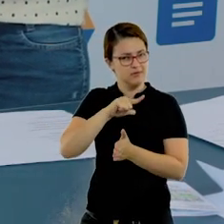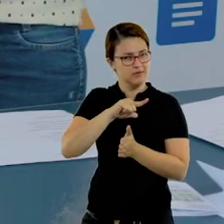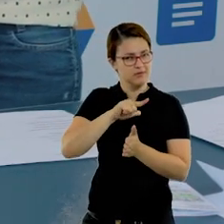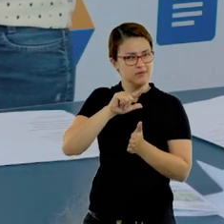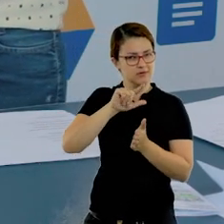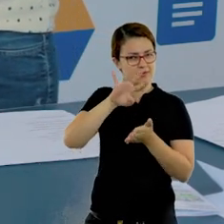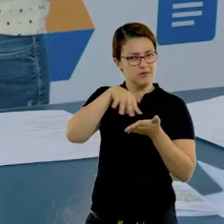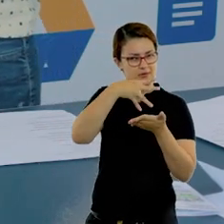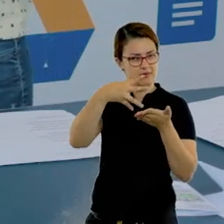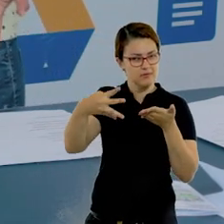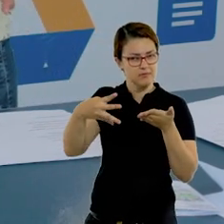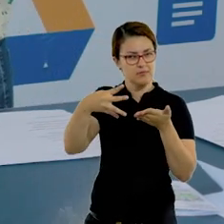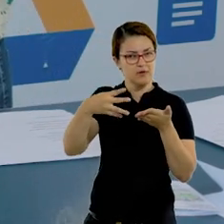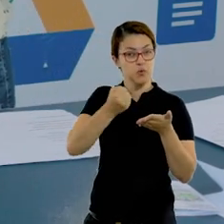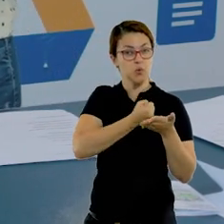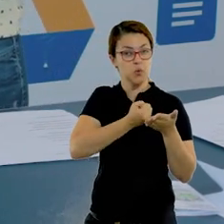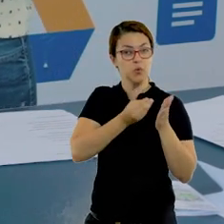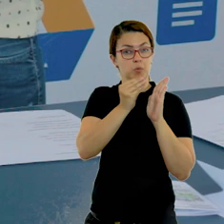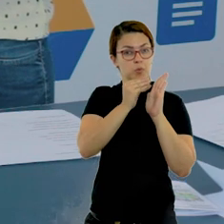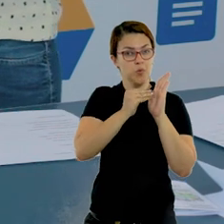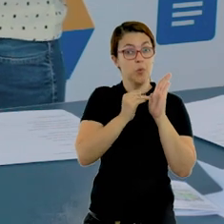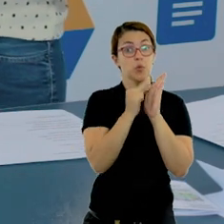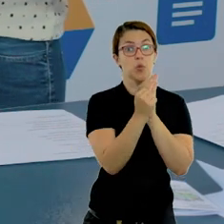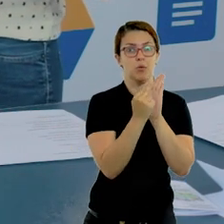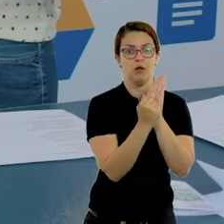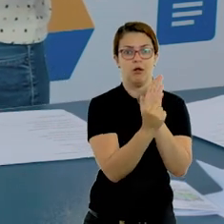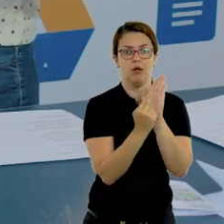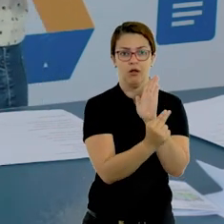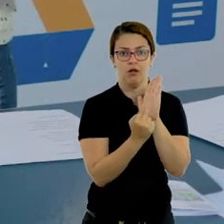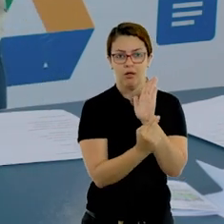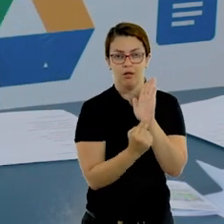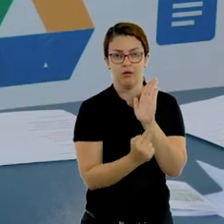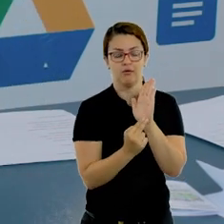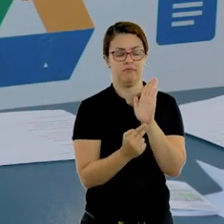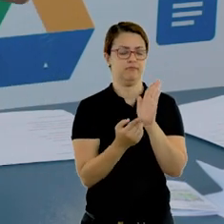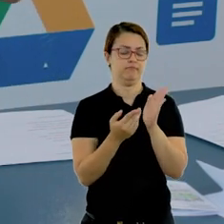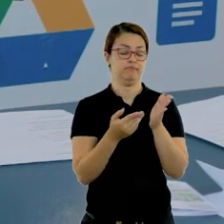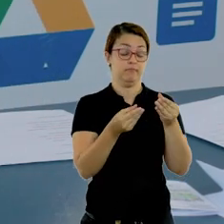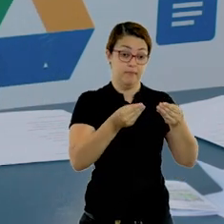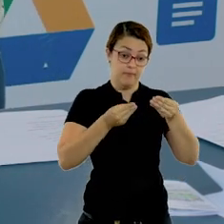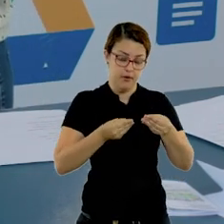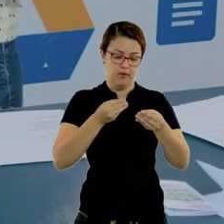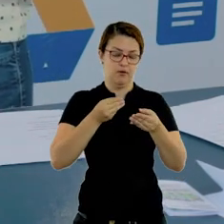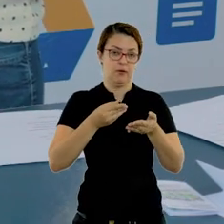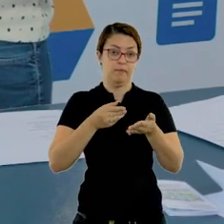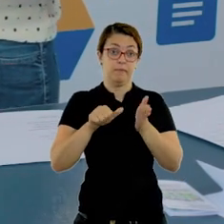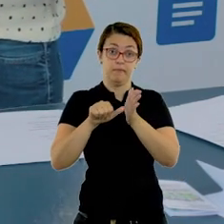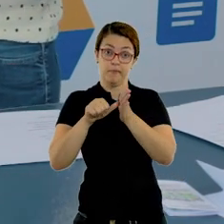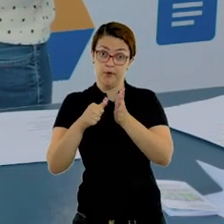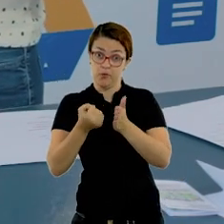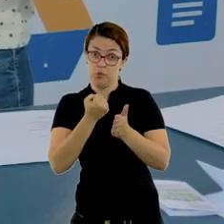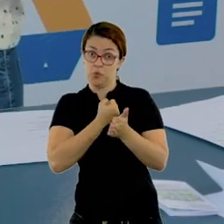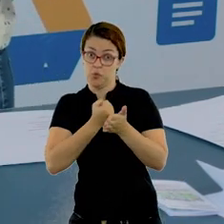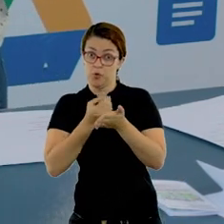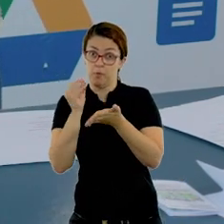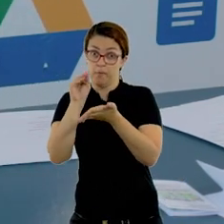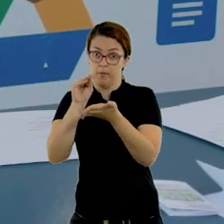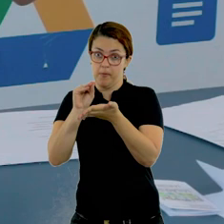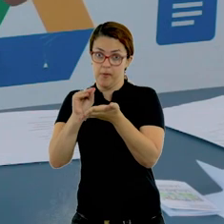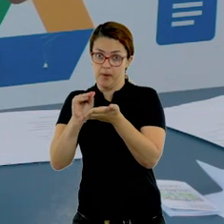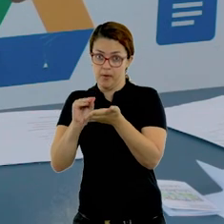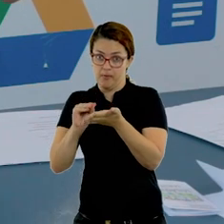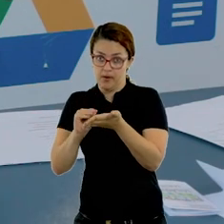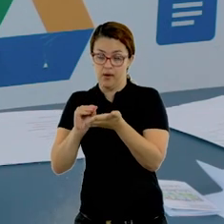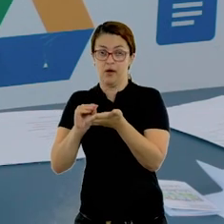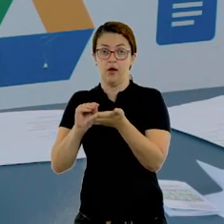nós realizamos? Vocês já têm aí uma tabela com a escrita dos números por extenso. Então, é só pegar aí a sua tabela e fica fácil. Só relembrando, então, anota primeiro o